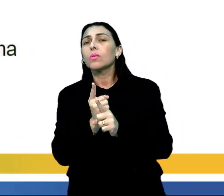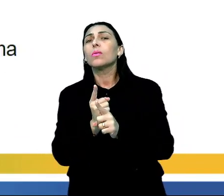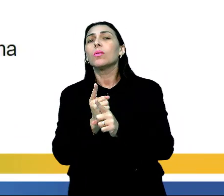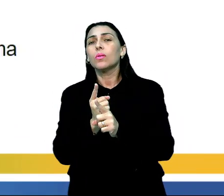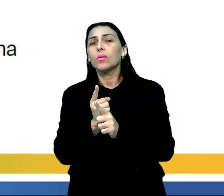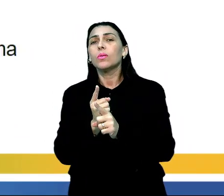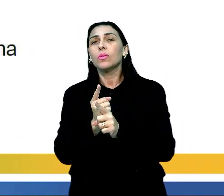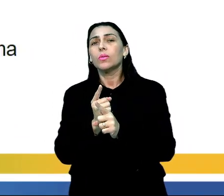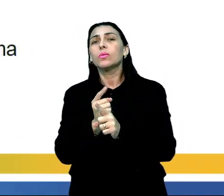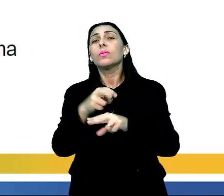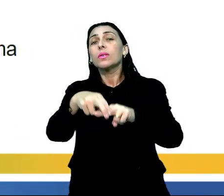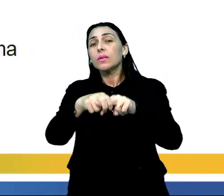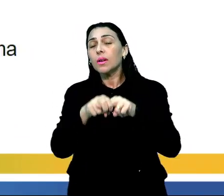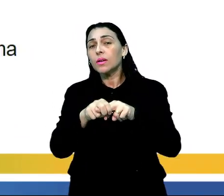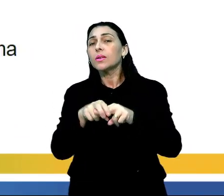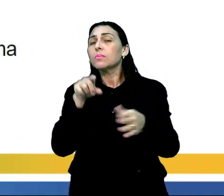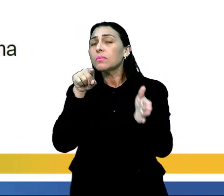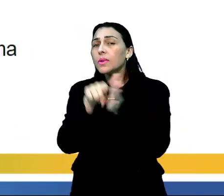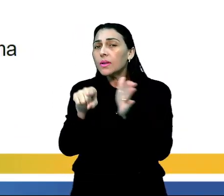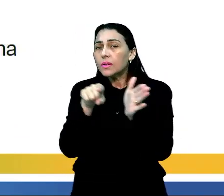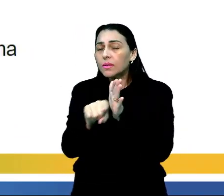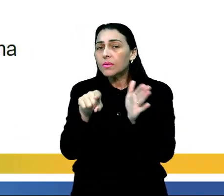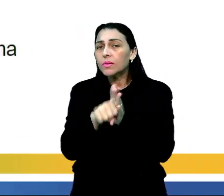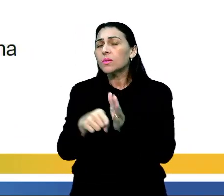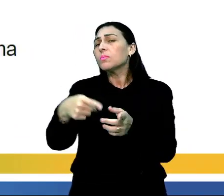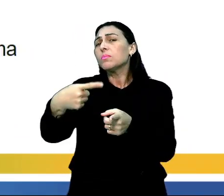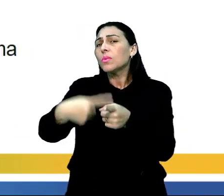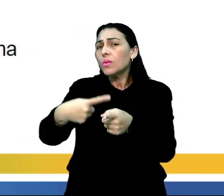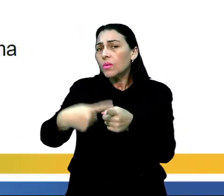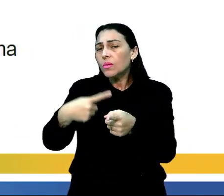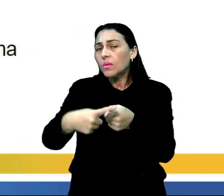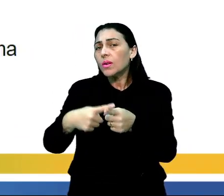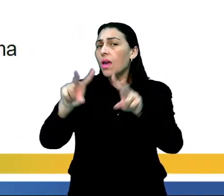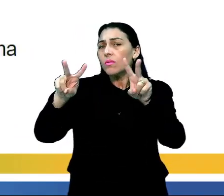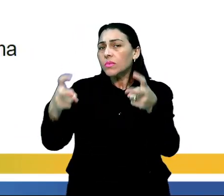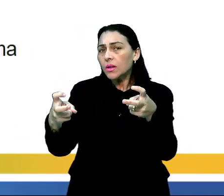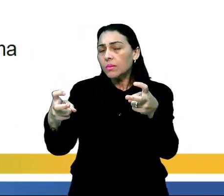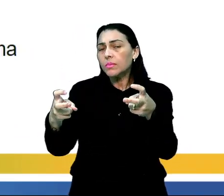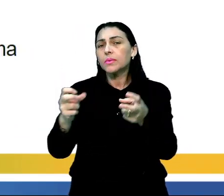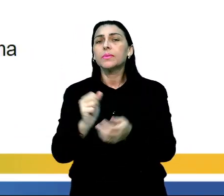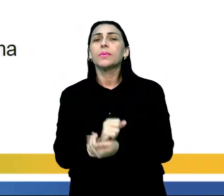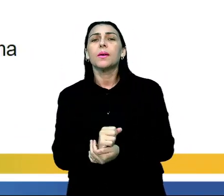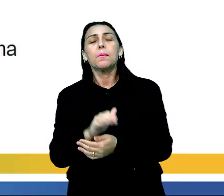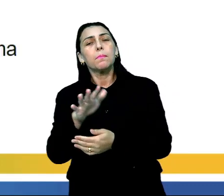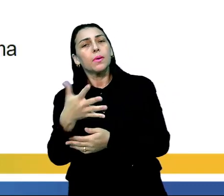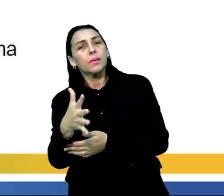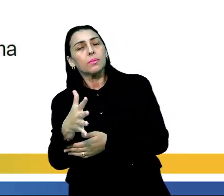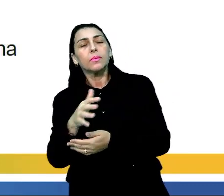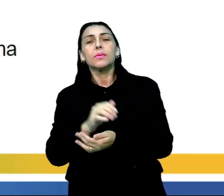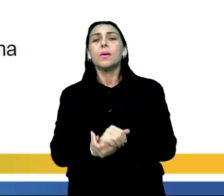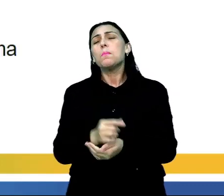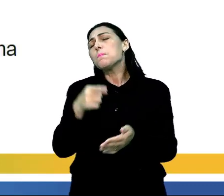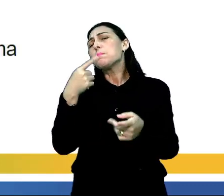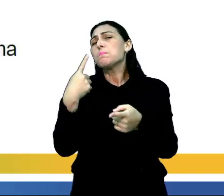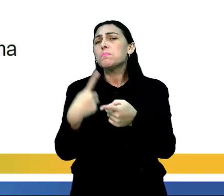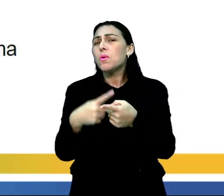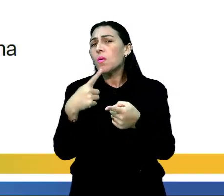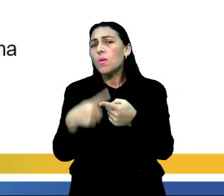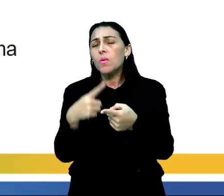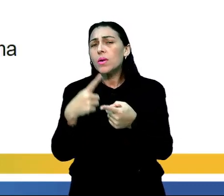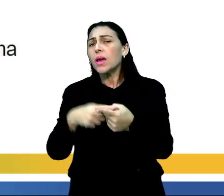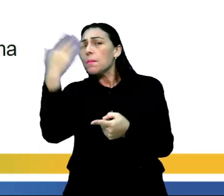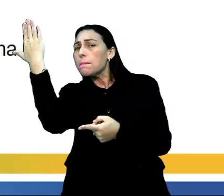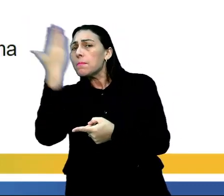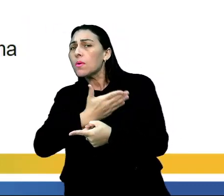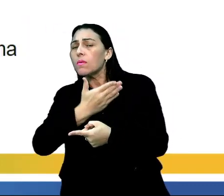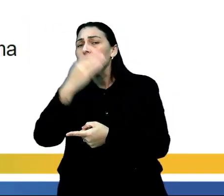causa, professora? Eu pergunto por que ao tema. E aí ficaria mais ou menos assim. Por que